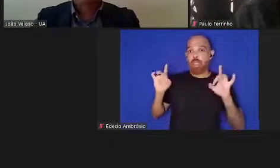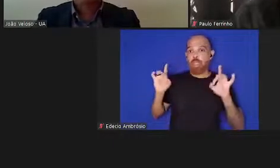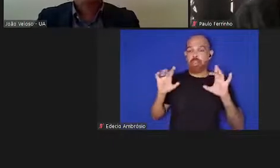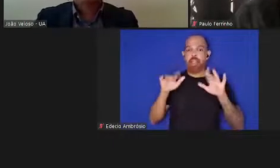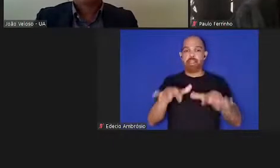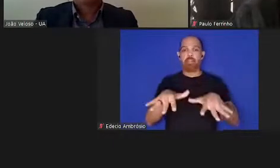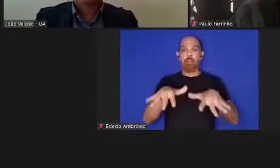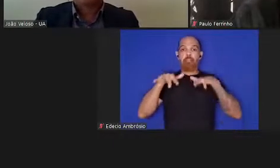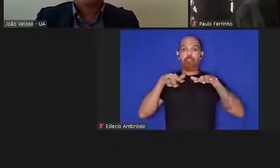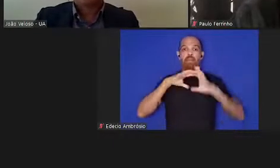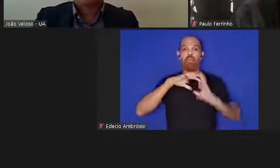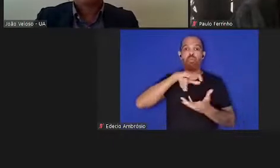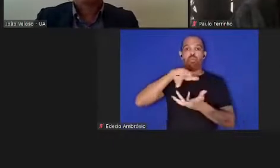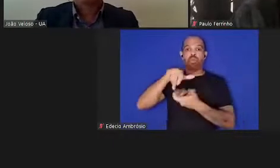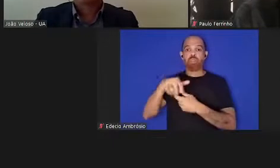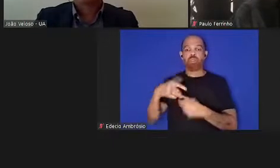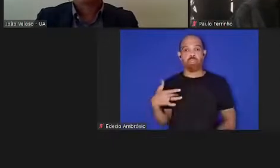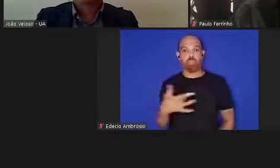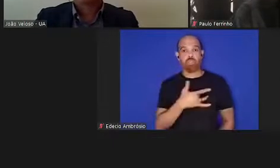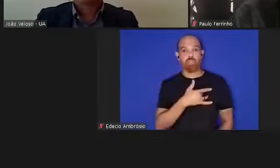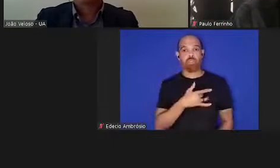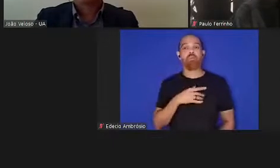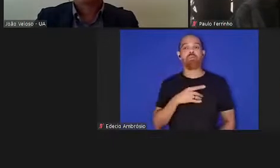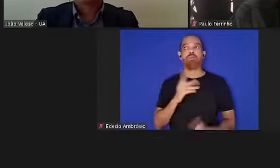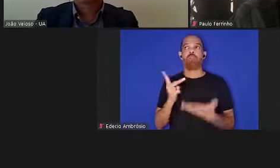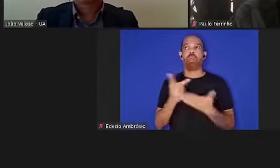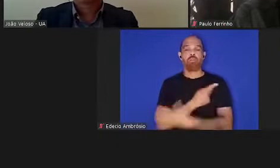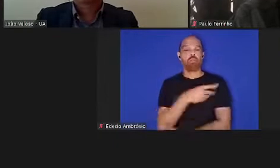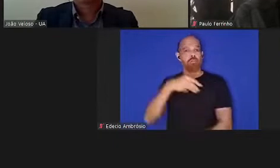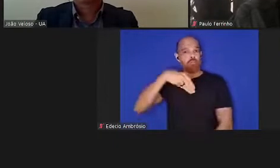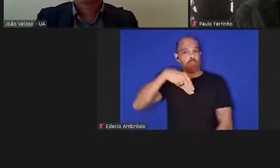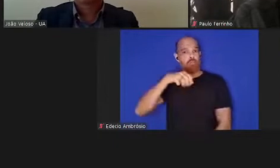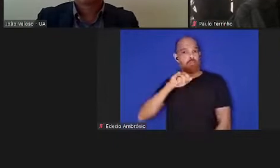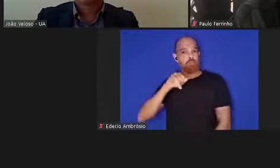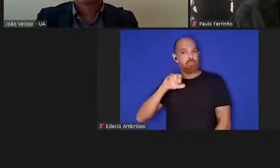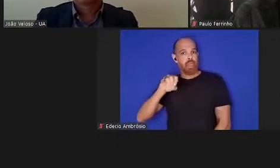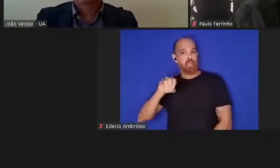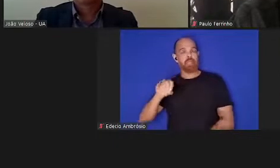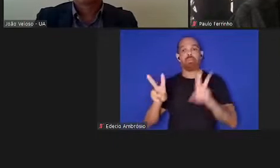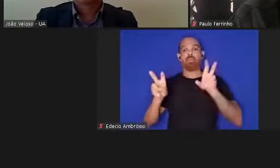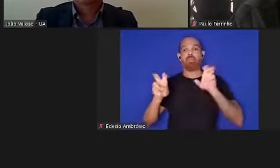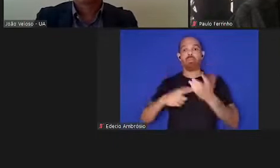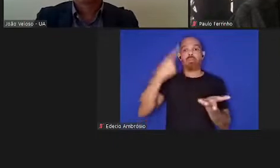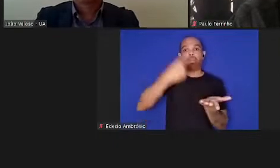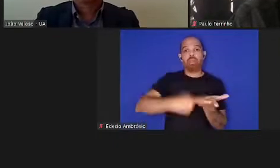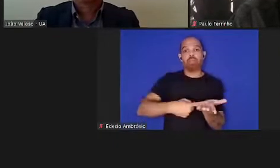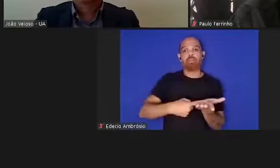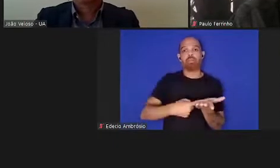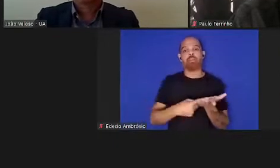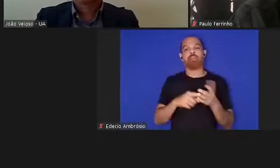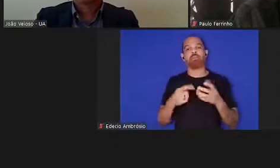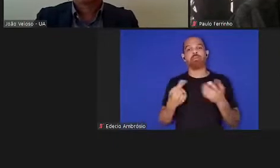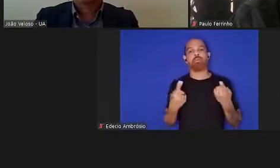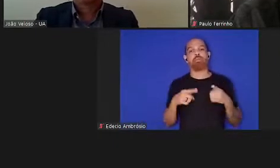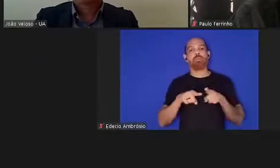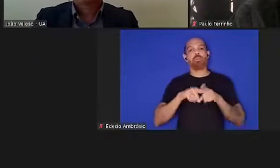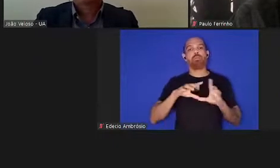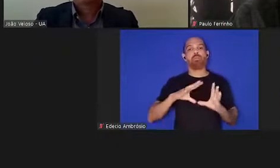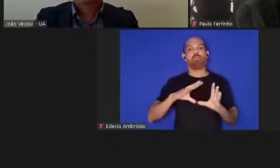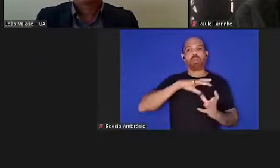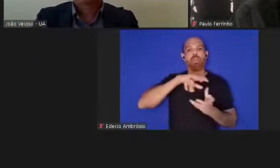da Saúde, que foi realizada em maio, e o tema é o tratado sobre pandemias. Quer dizer, o mundo inteiro